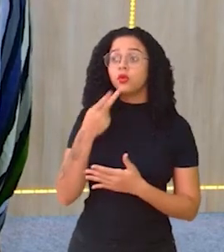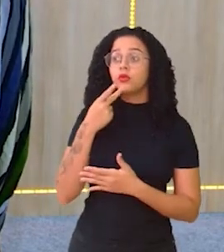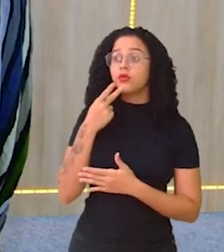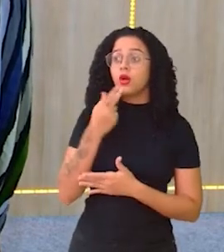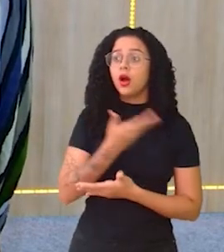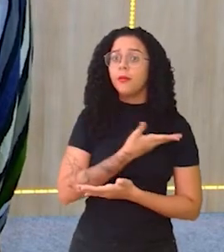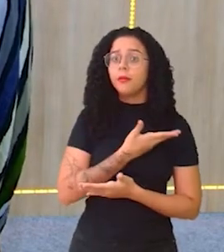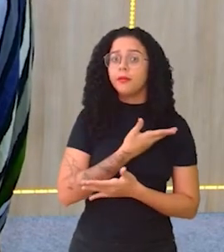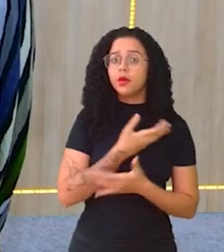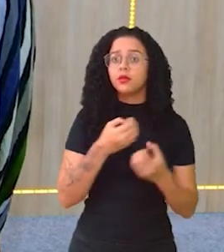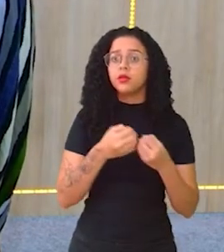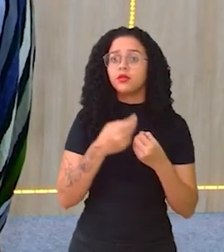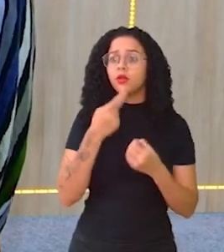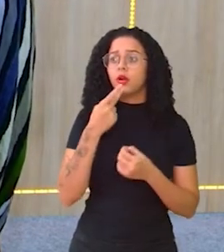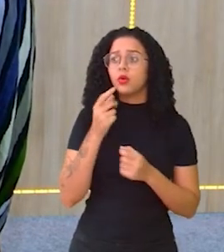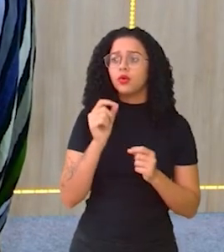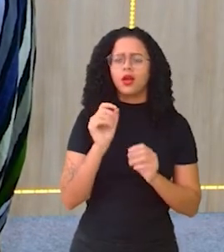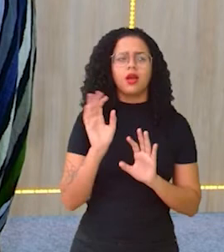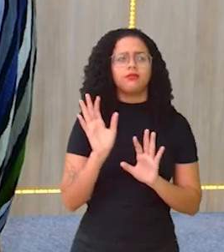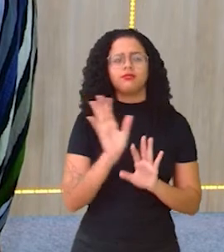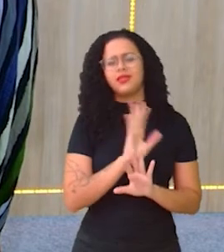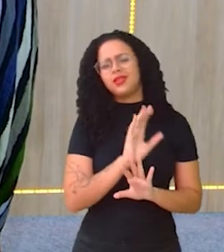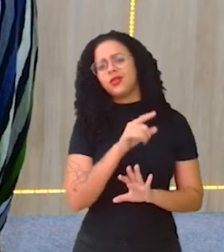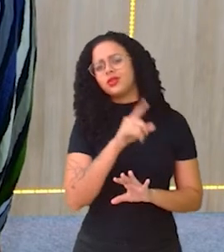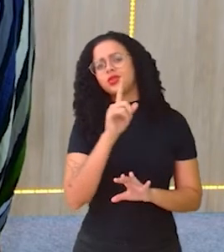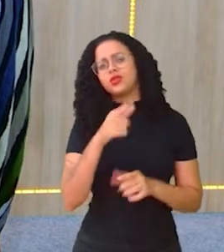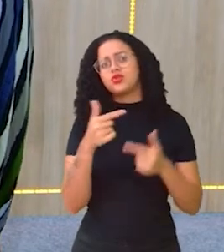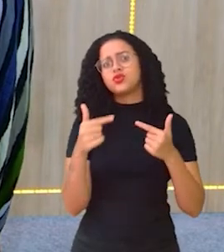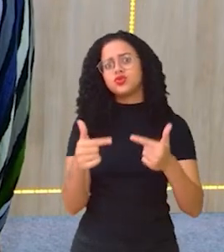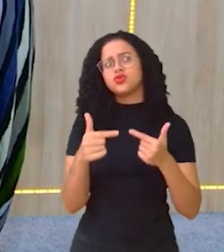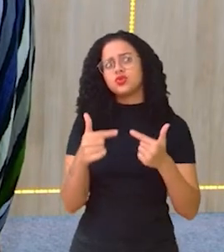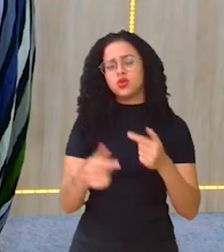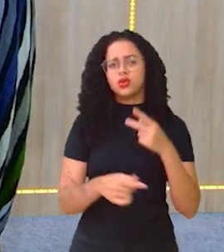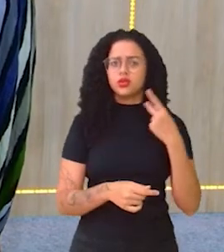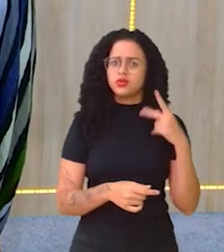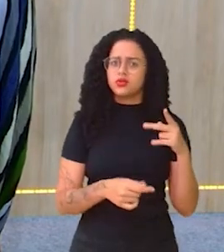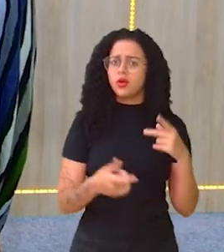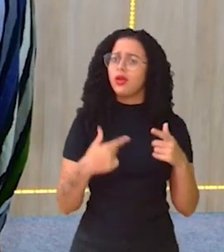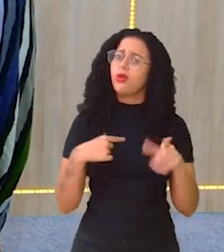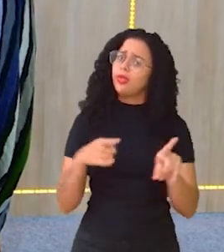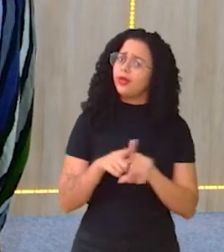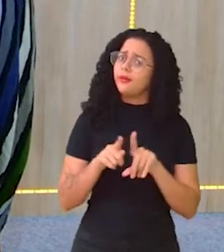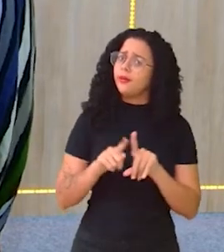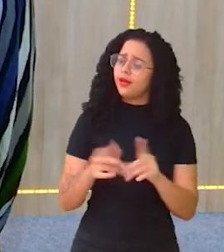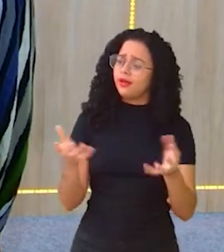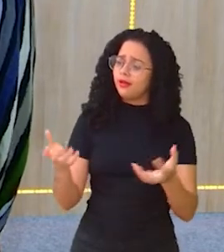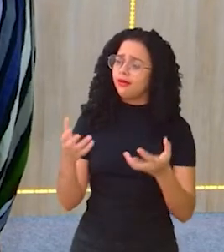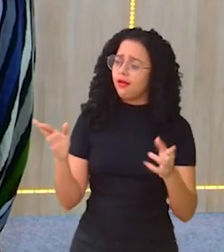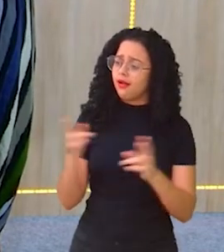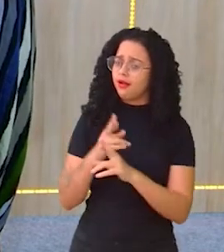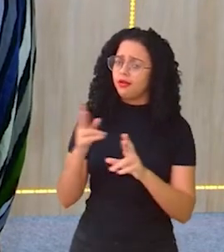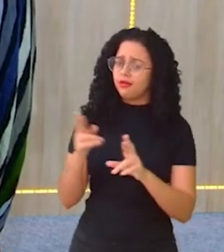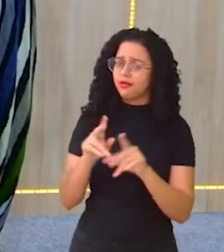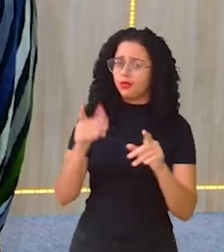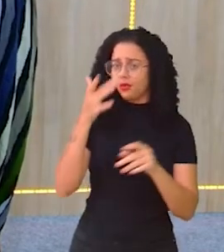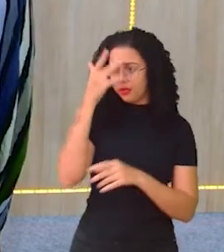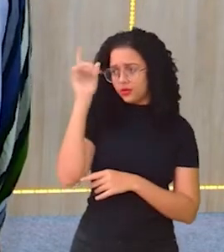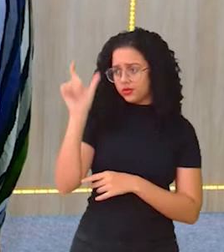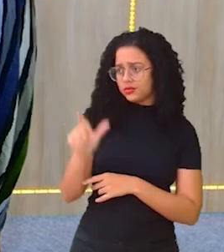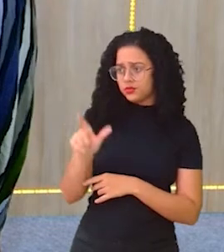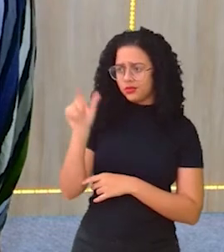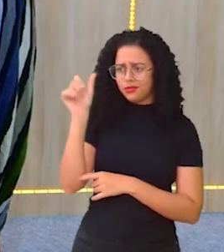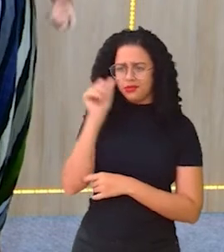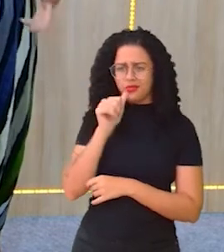amigos mais próximos, o que disseram foi: ah, não, isso é uma sorte a sua. Eu também queria estar me relacionando com alguém, uma gata de